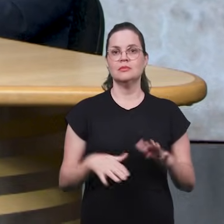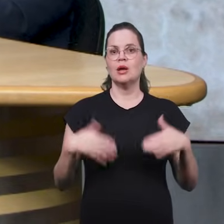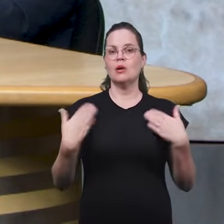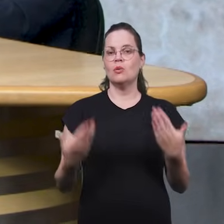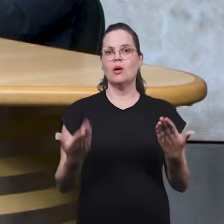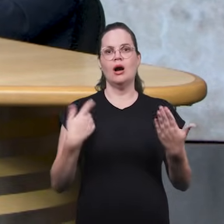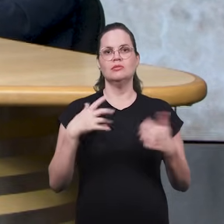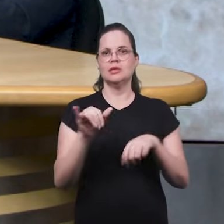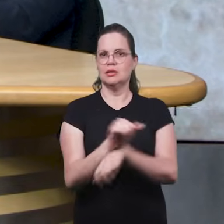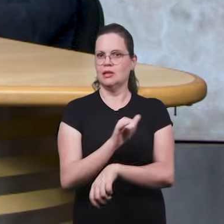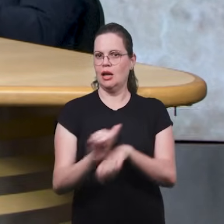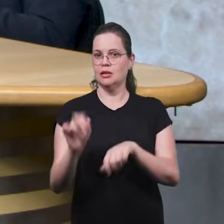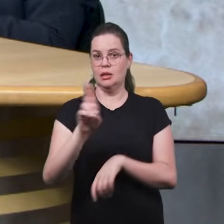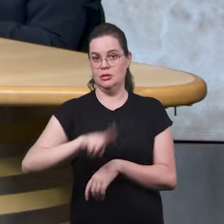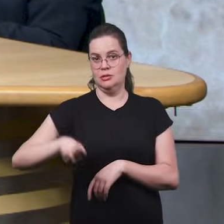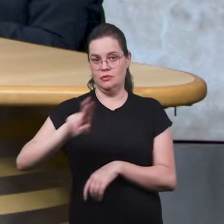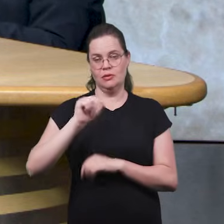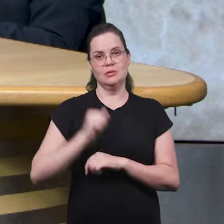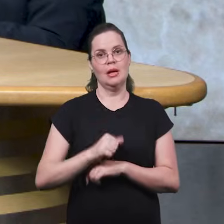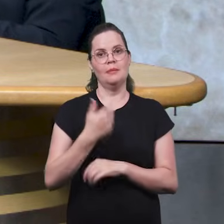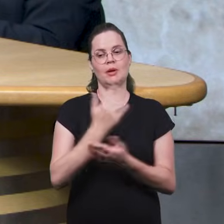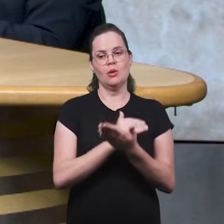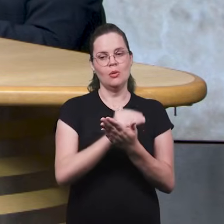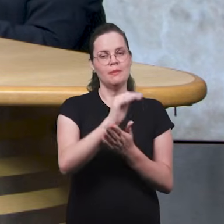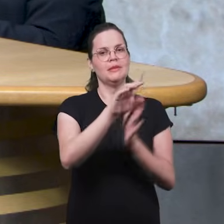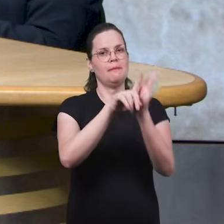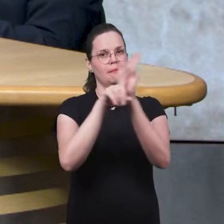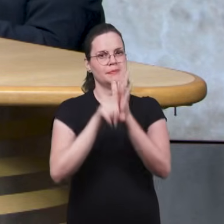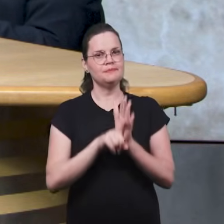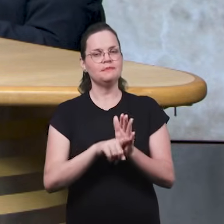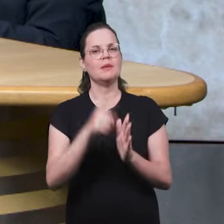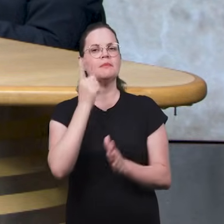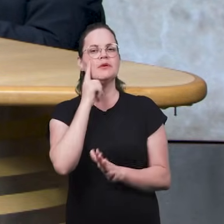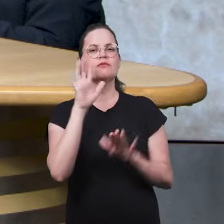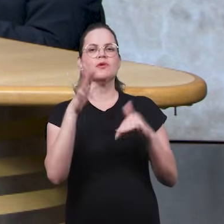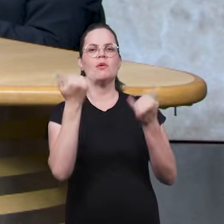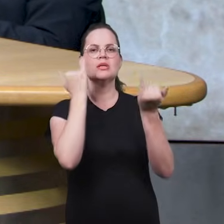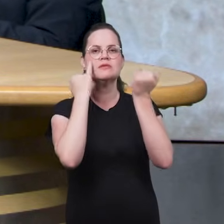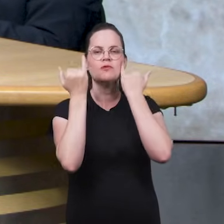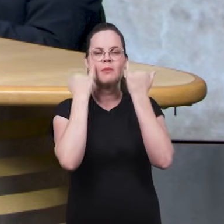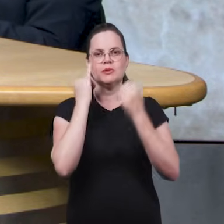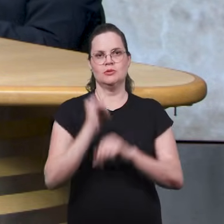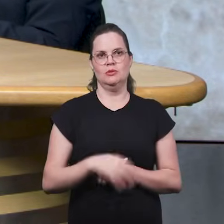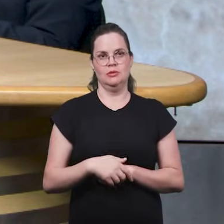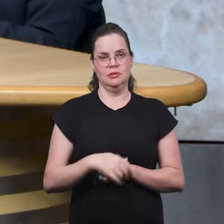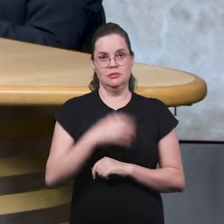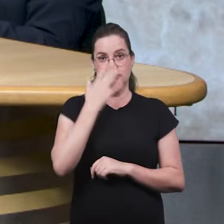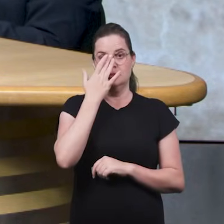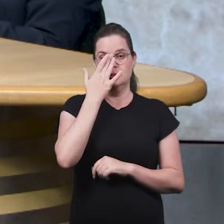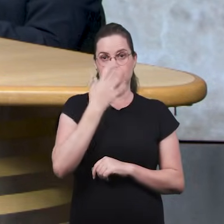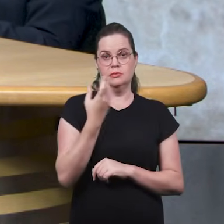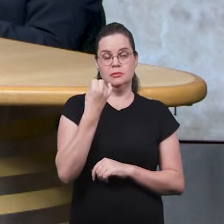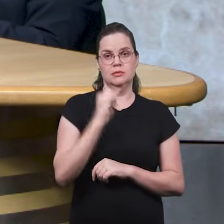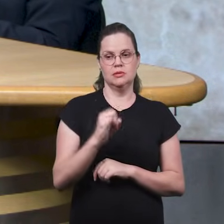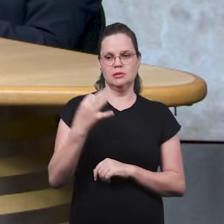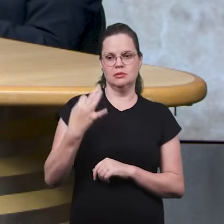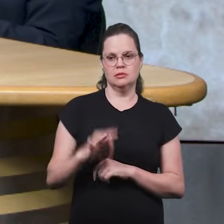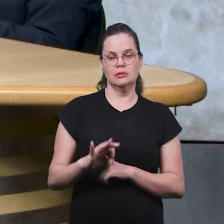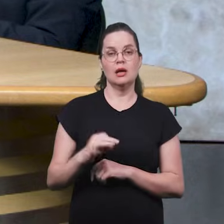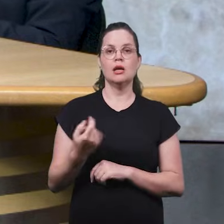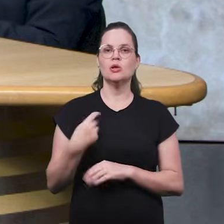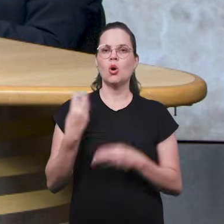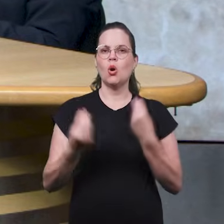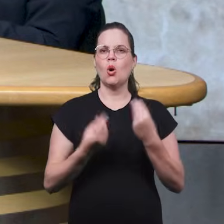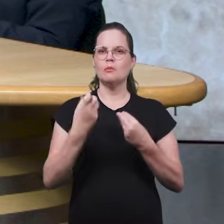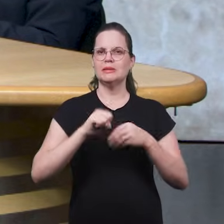Os parâmetros que você vai utilizar para fazer uma pesquisa, para levantar informações, né, sejam